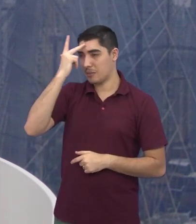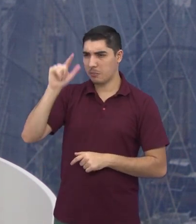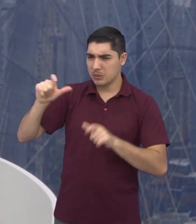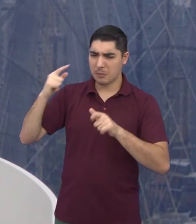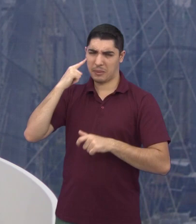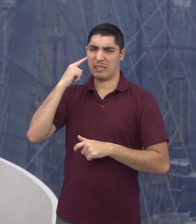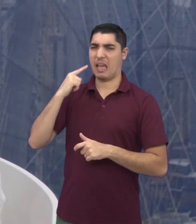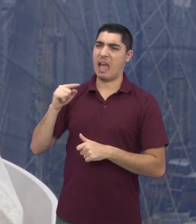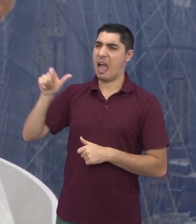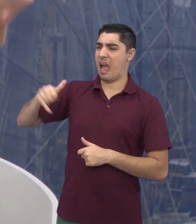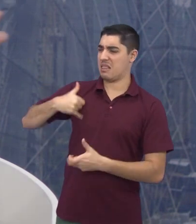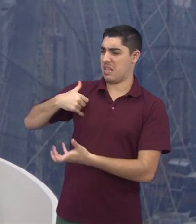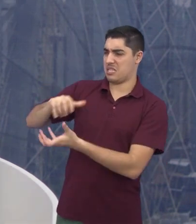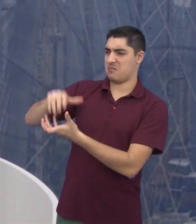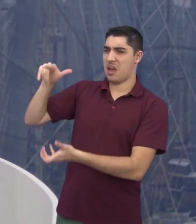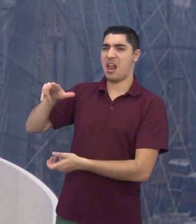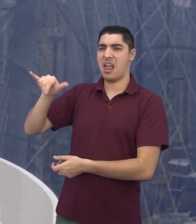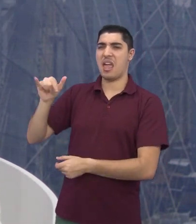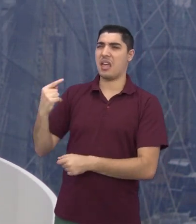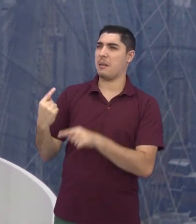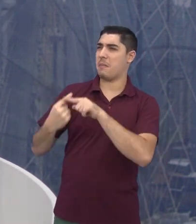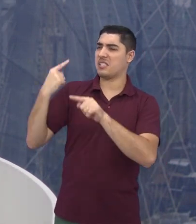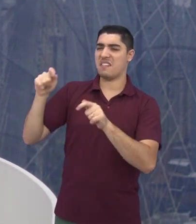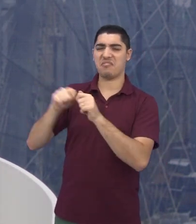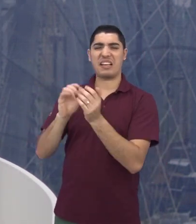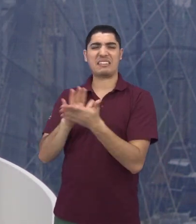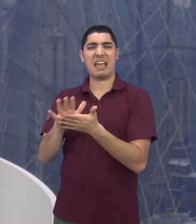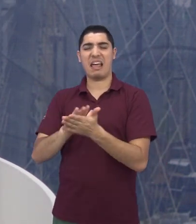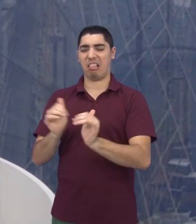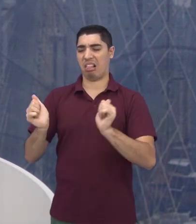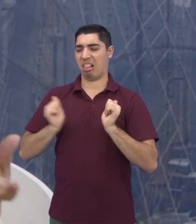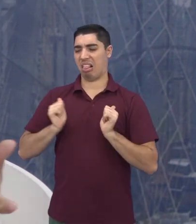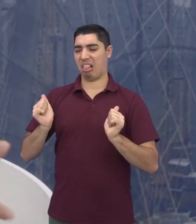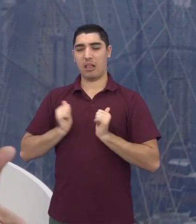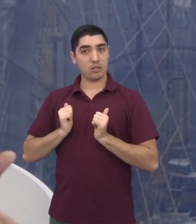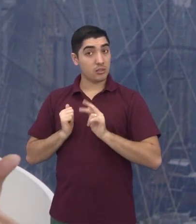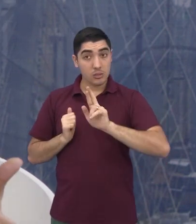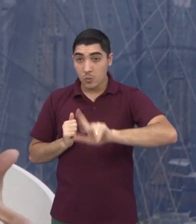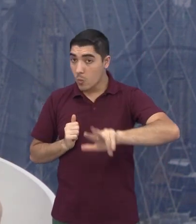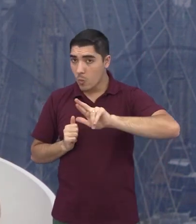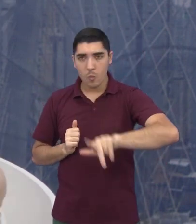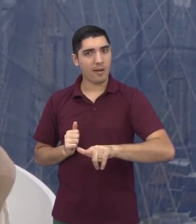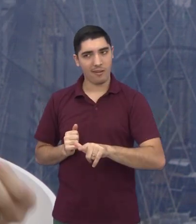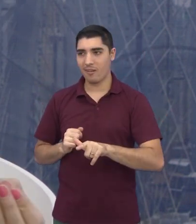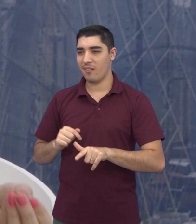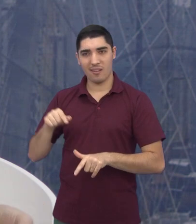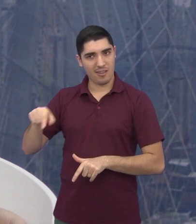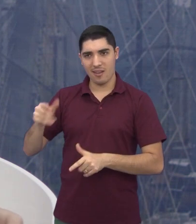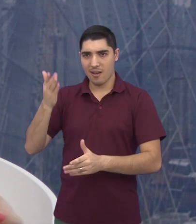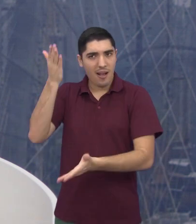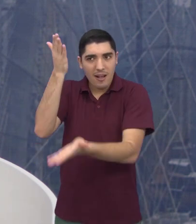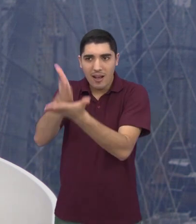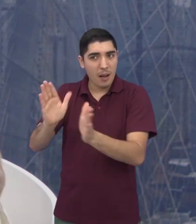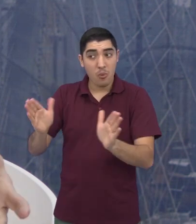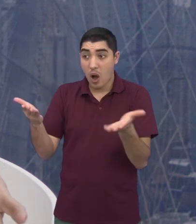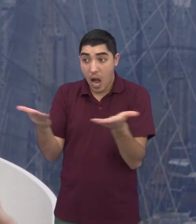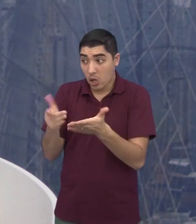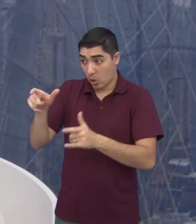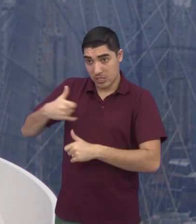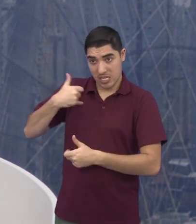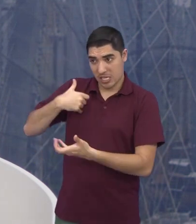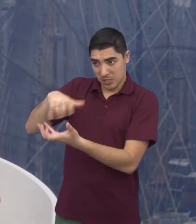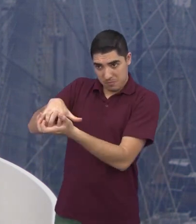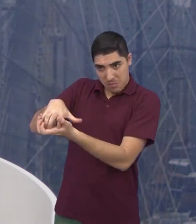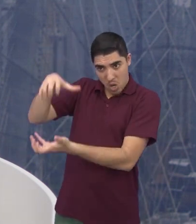desconstruir. A ideia do idoso, da idosa ativa, né? Então, nós precisamos construir essa ideia de que o idoso ou idosa com